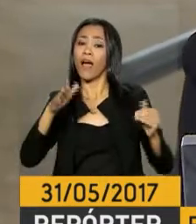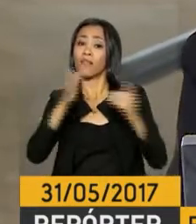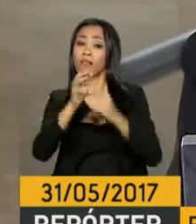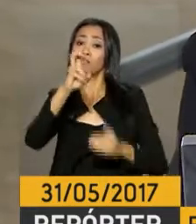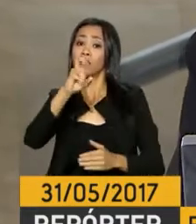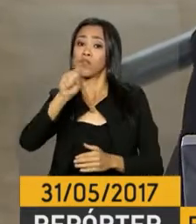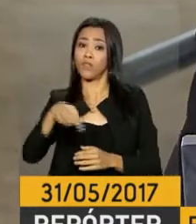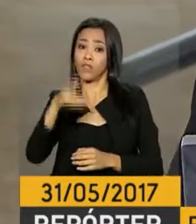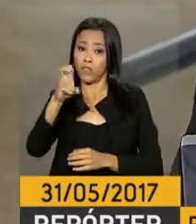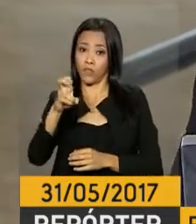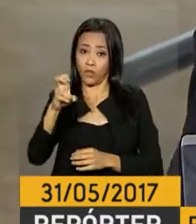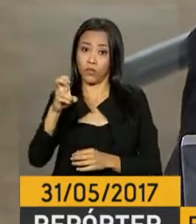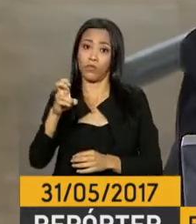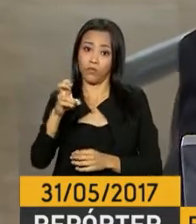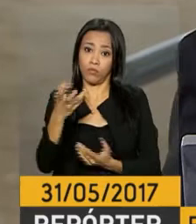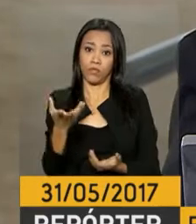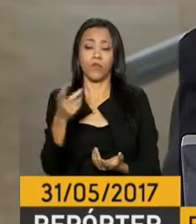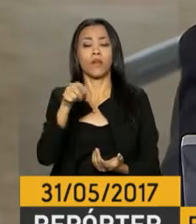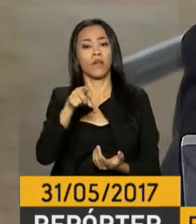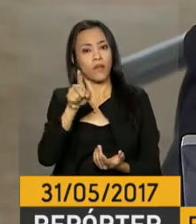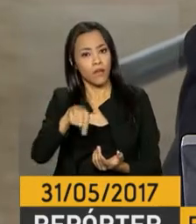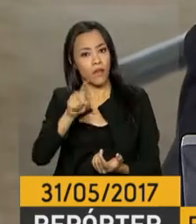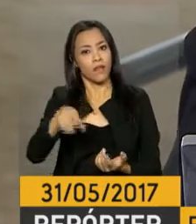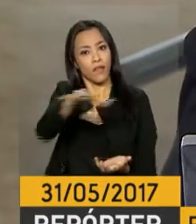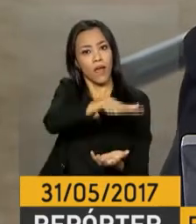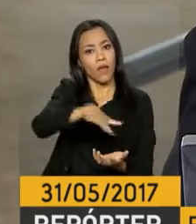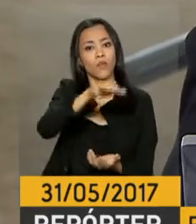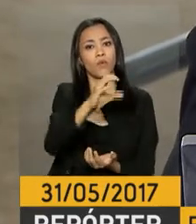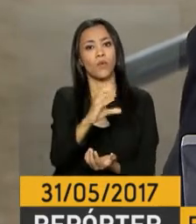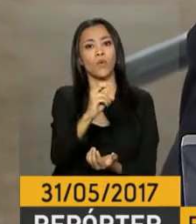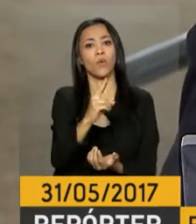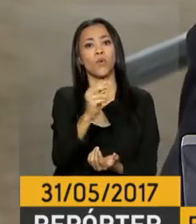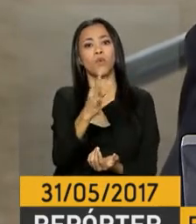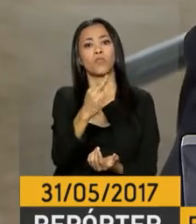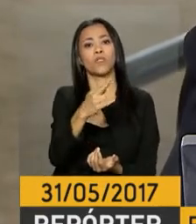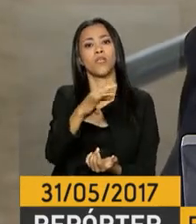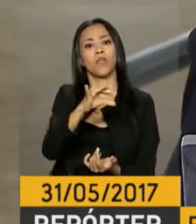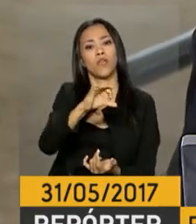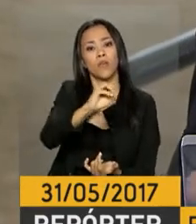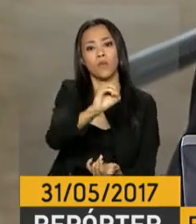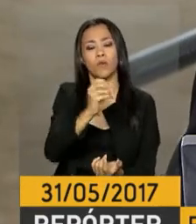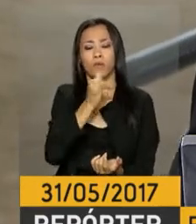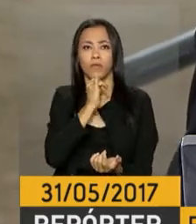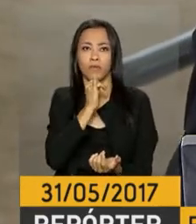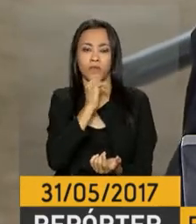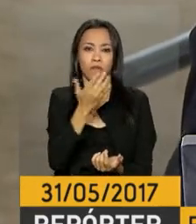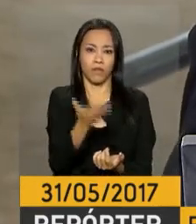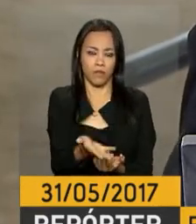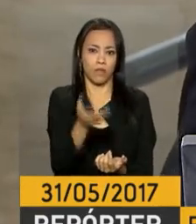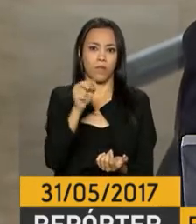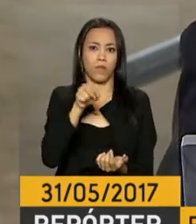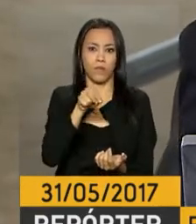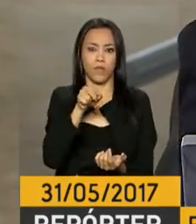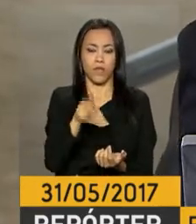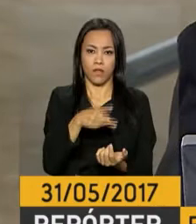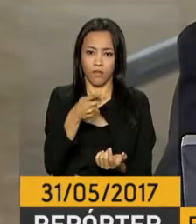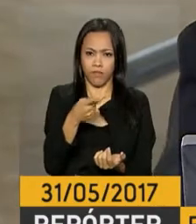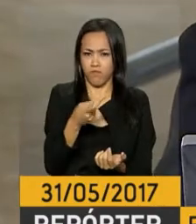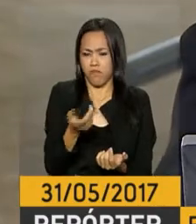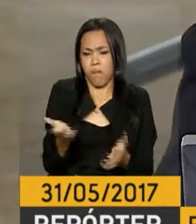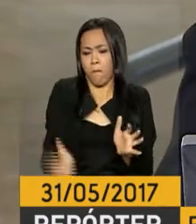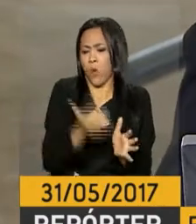demais produtos relacionados a custeio, principalmente produtos de um quantitativo maior